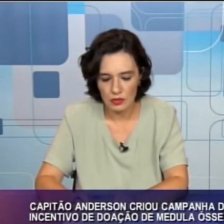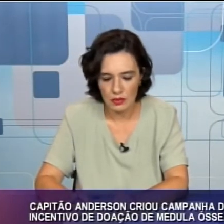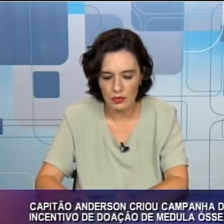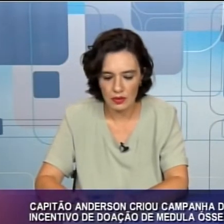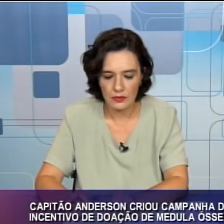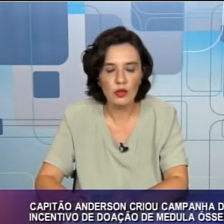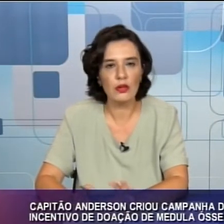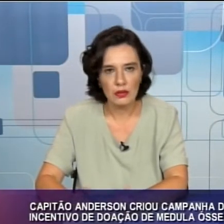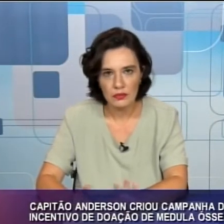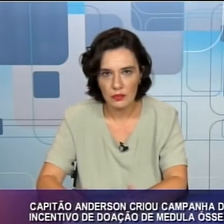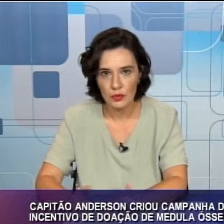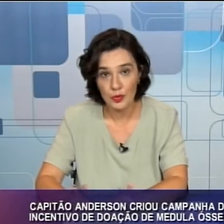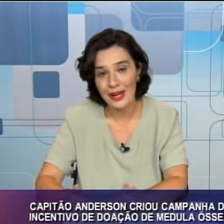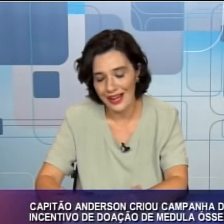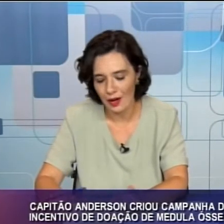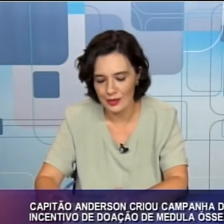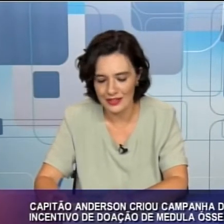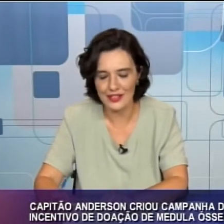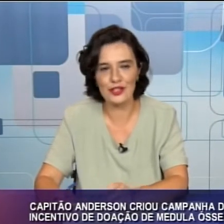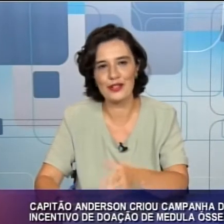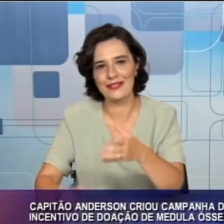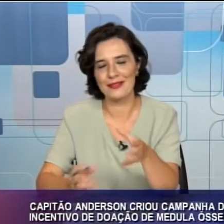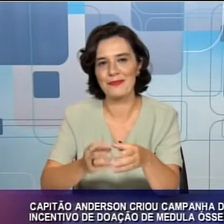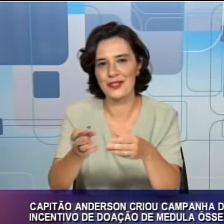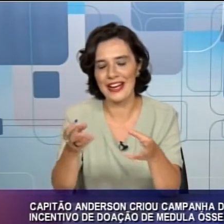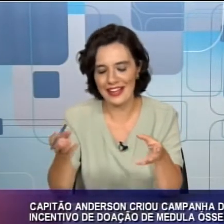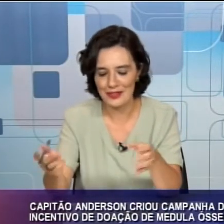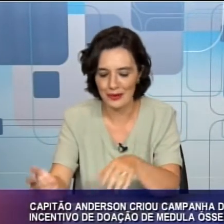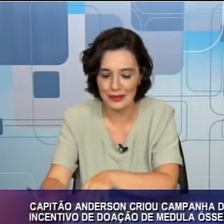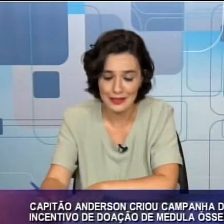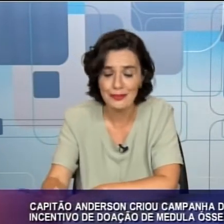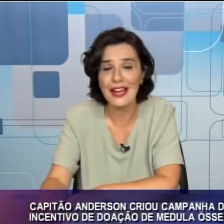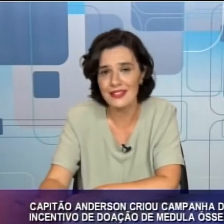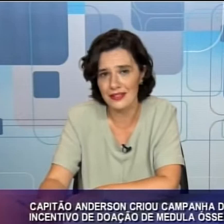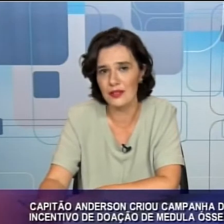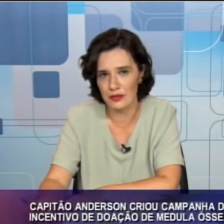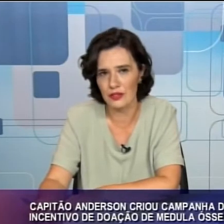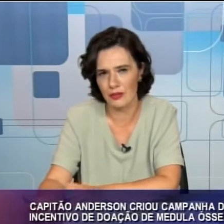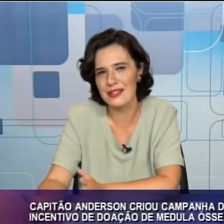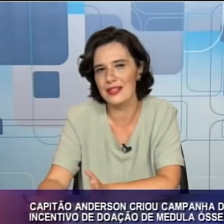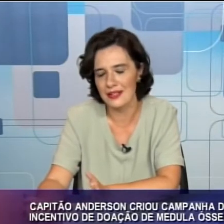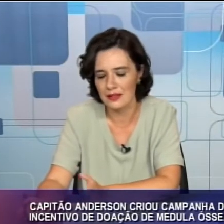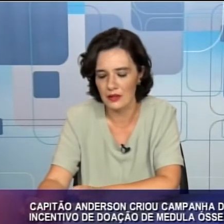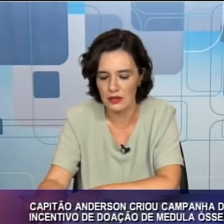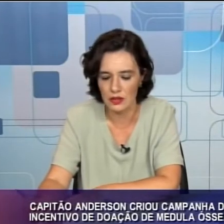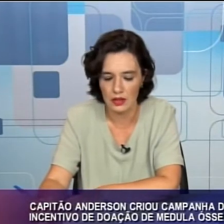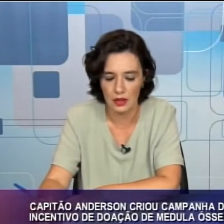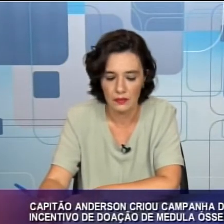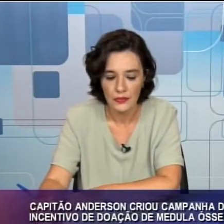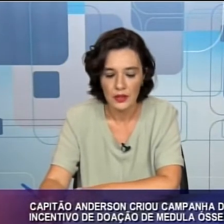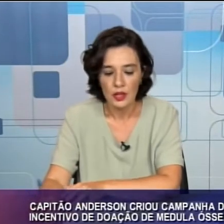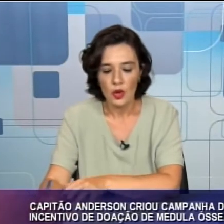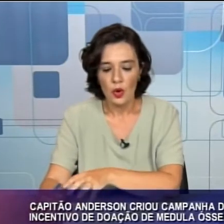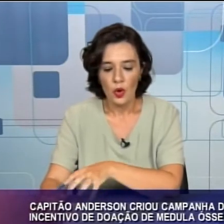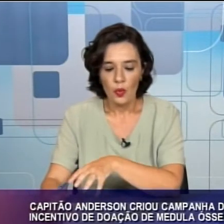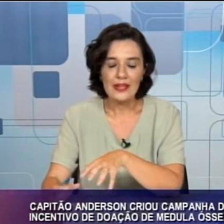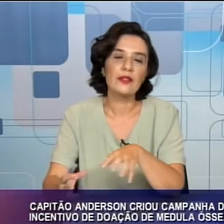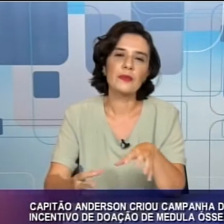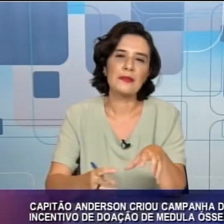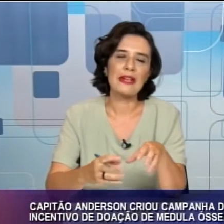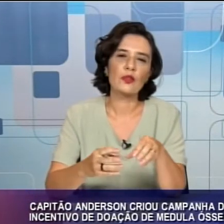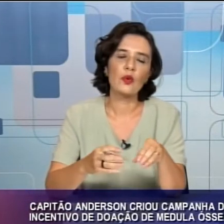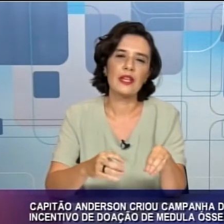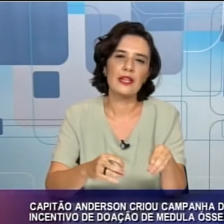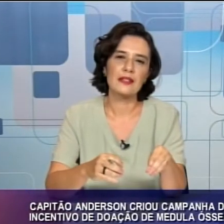cadastro dos doadores virou sua causa, né? A gente já relaciona. São 10 anos, quase 10 anos desde então. Quais